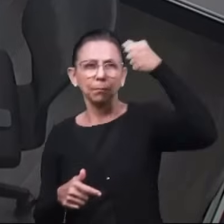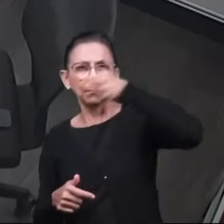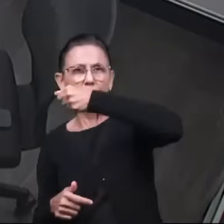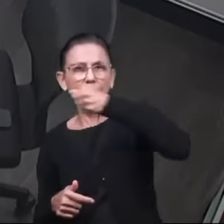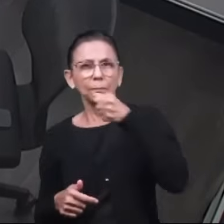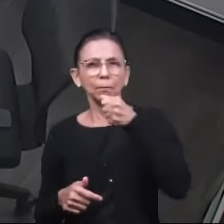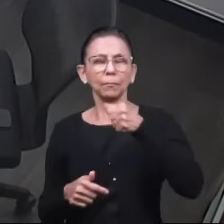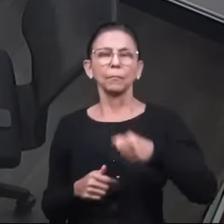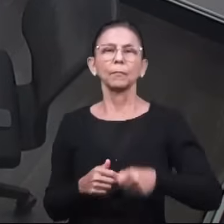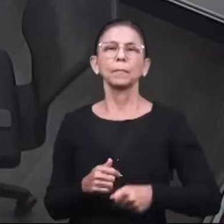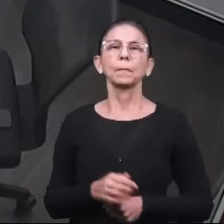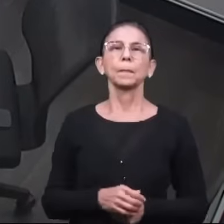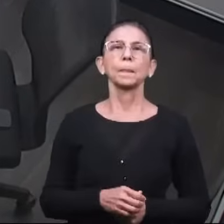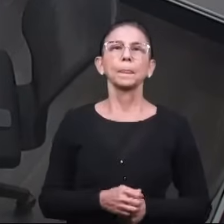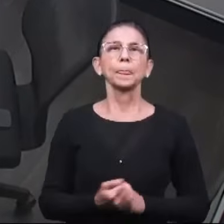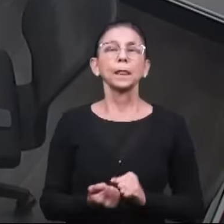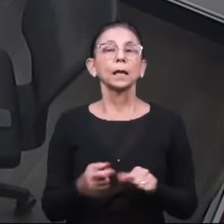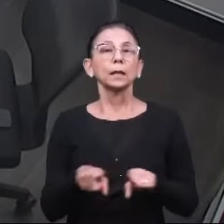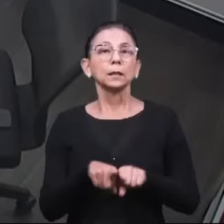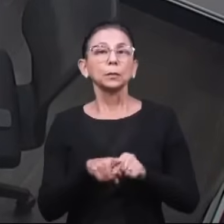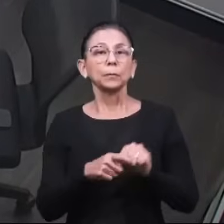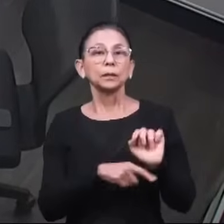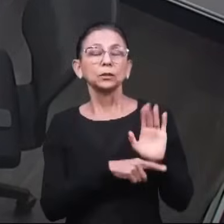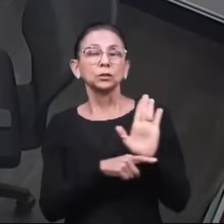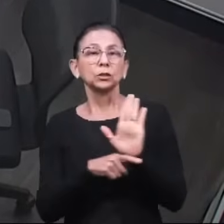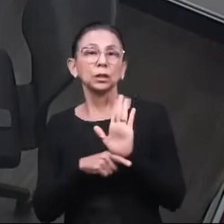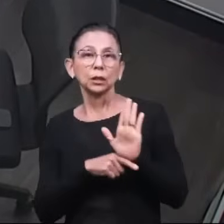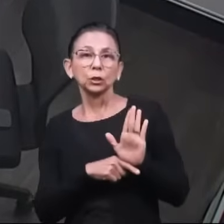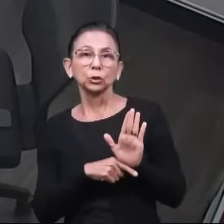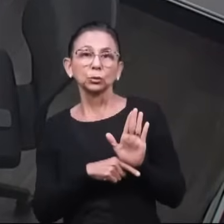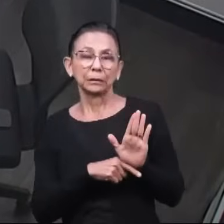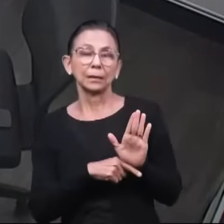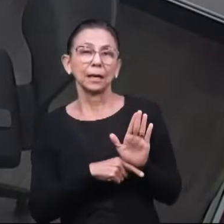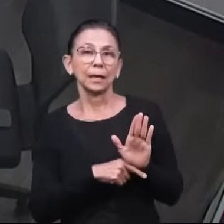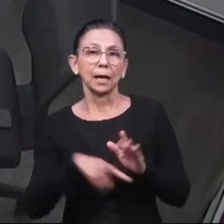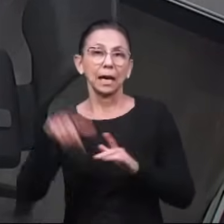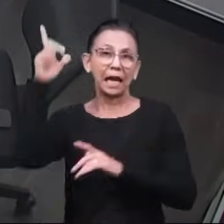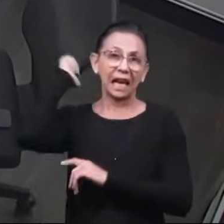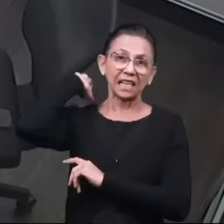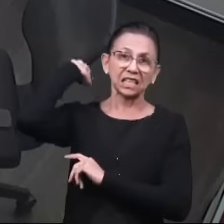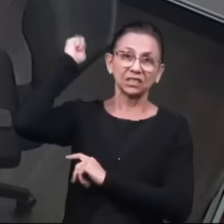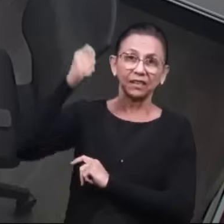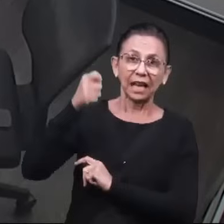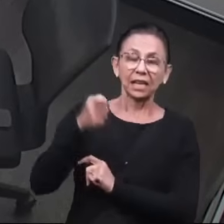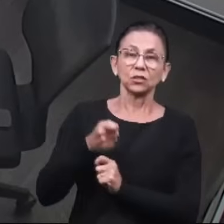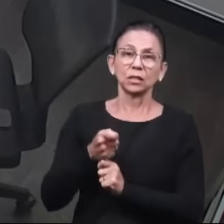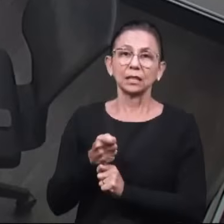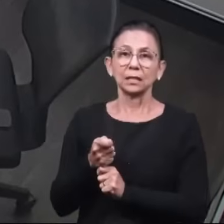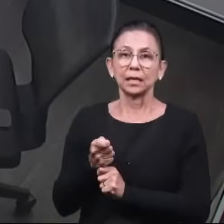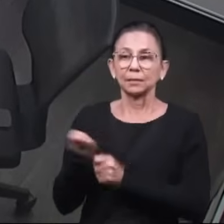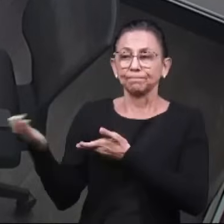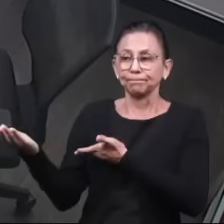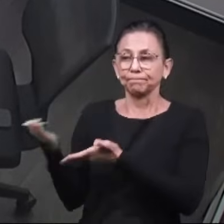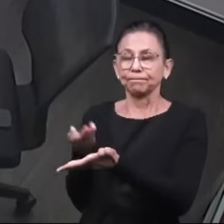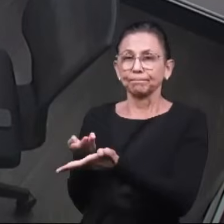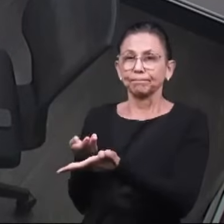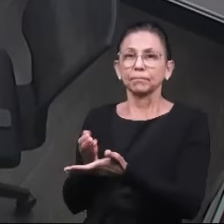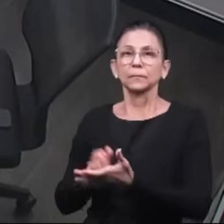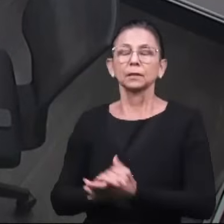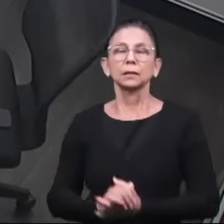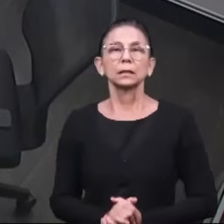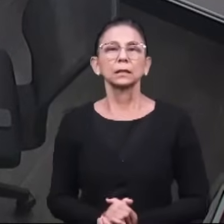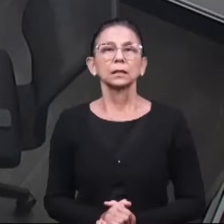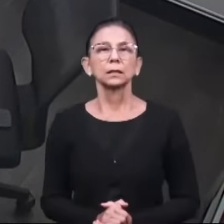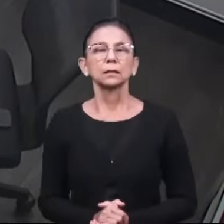também de ajudar no fornecimento das flechas. O valente é aquele, o guerreiro, o flecheiro, aquele que era da